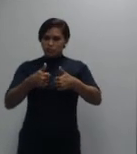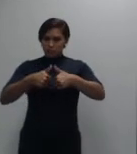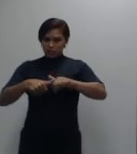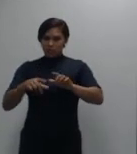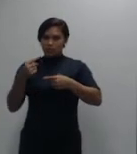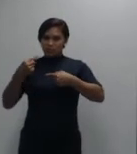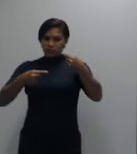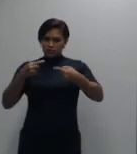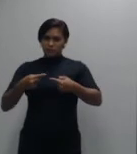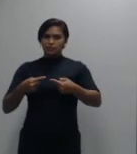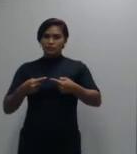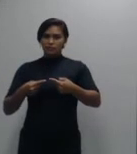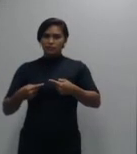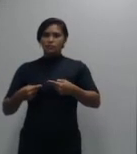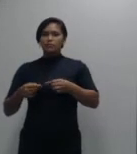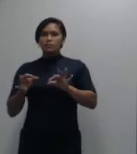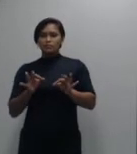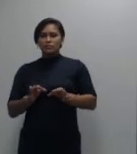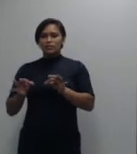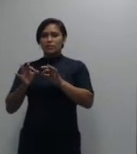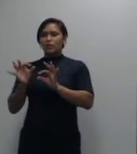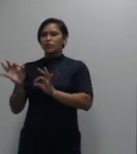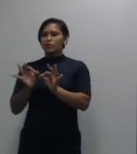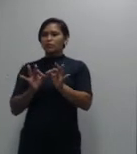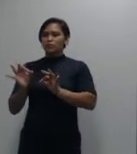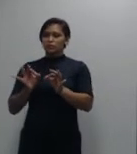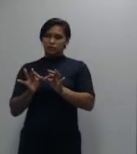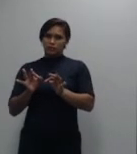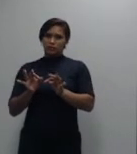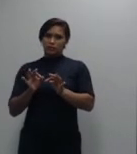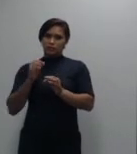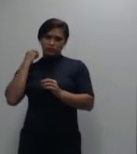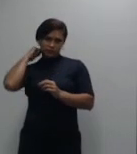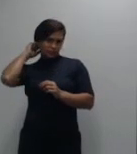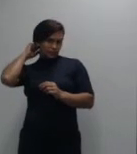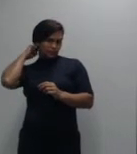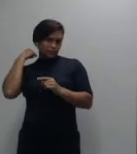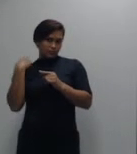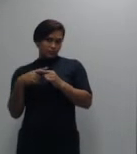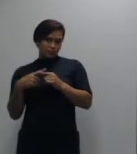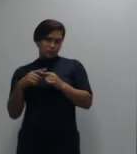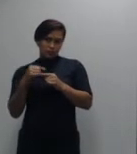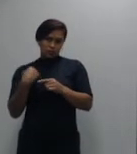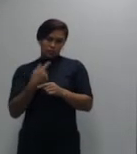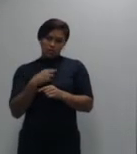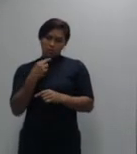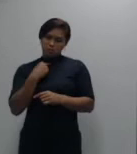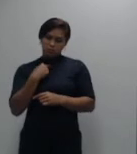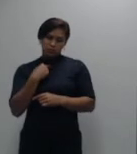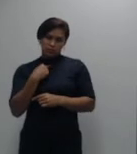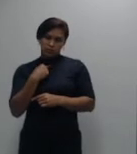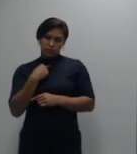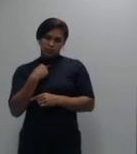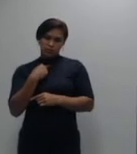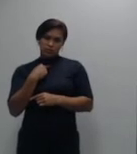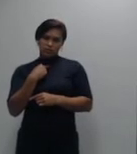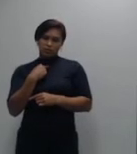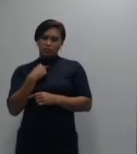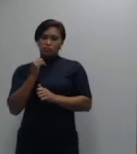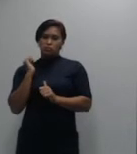debate nas instâncias ordinárias e o que nós não podemos substituir